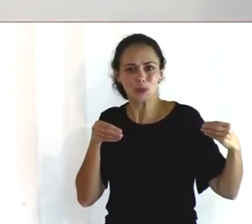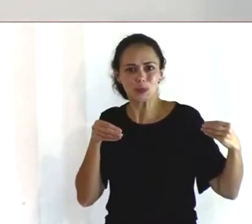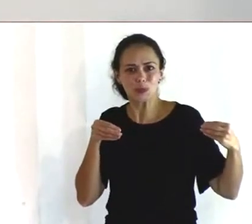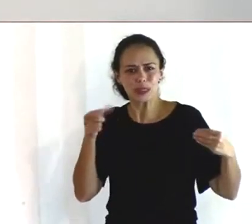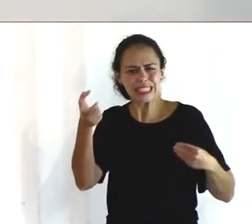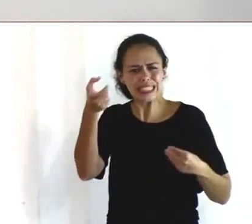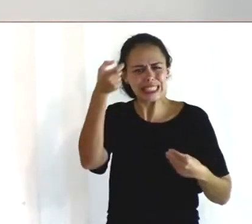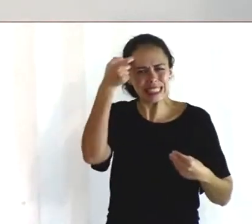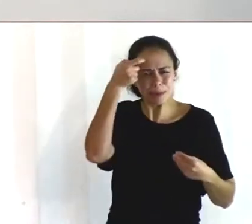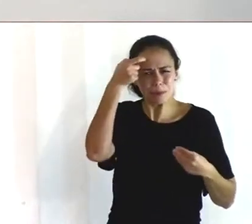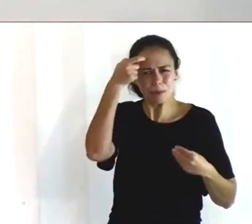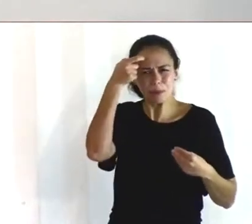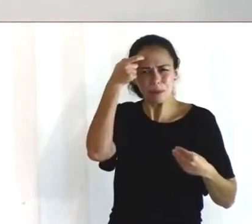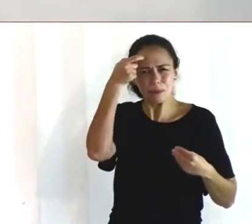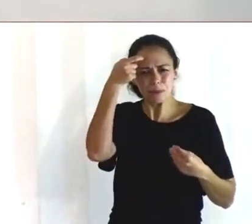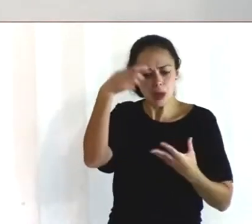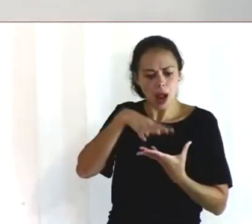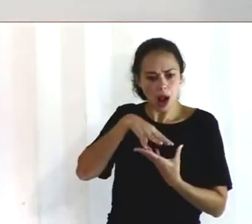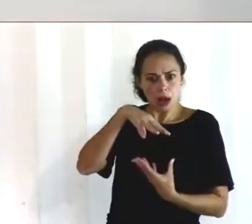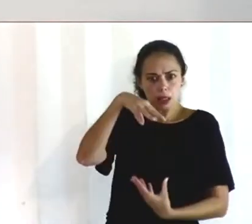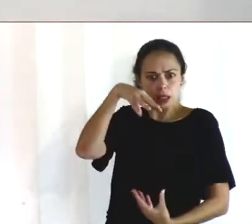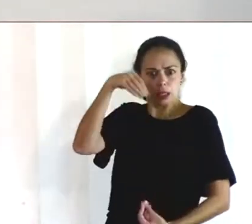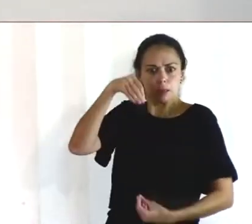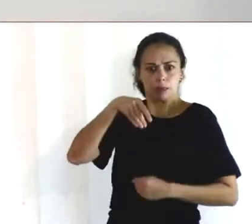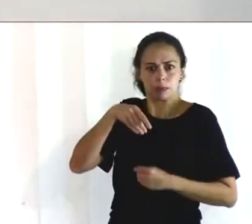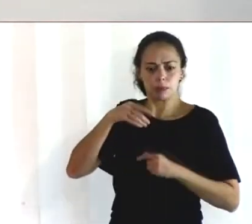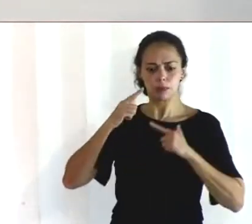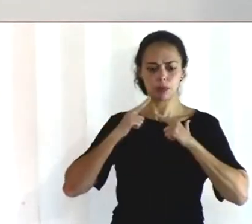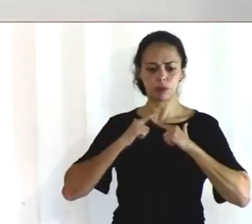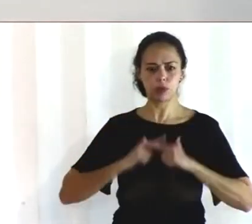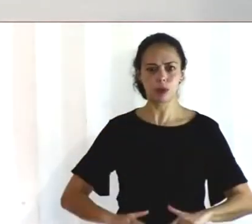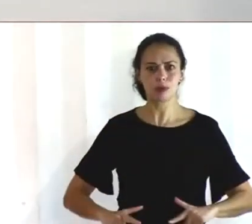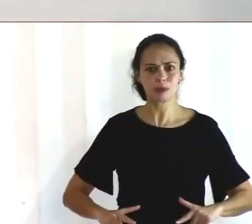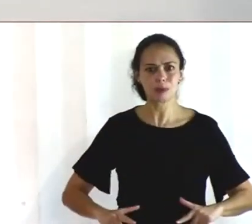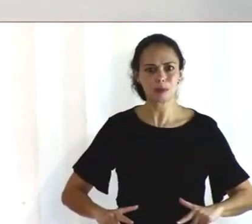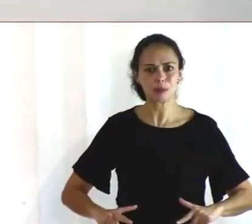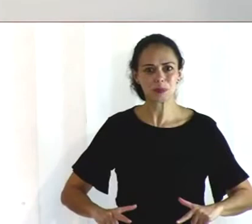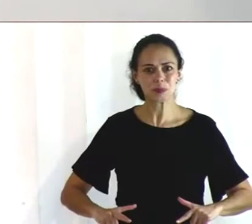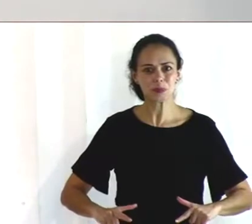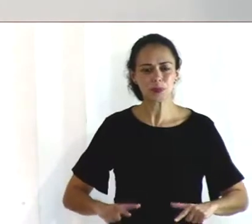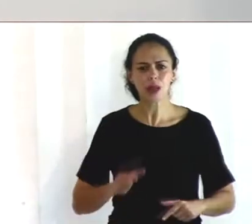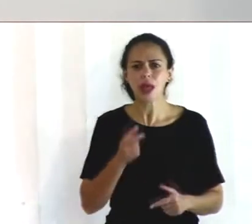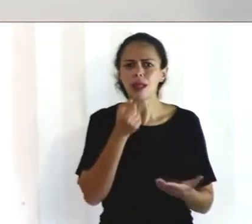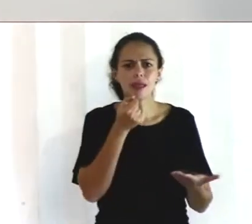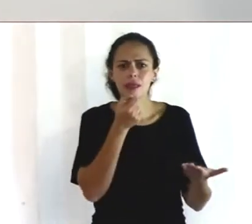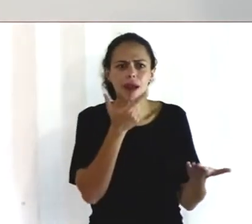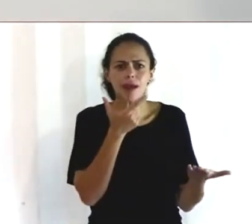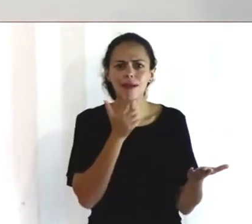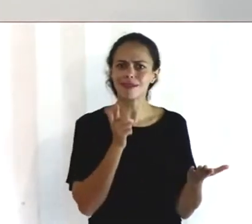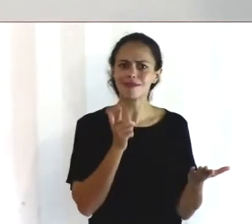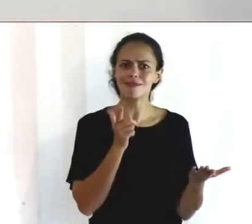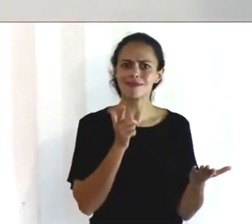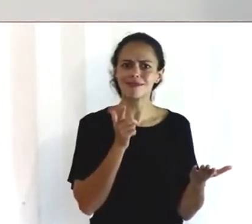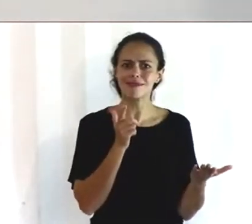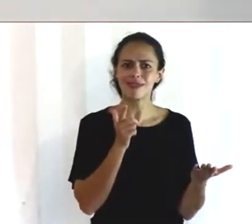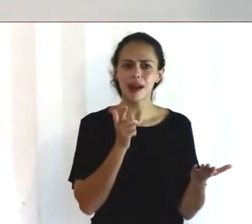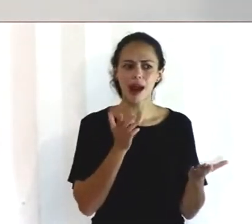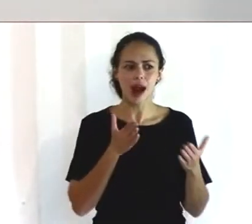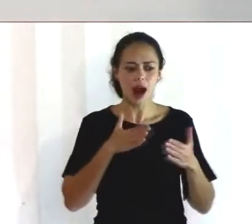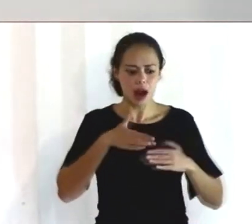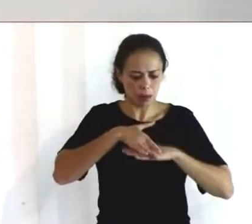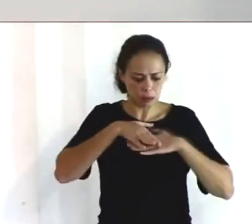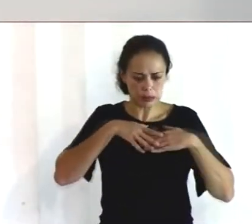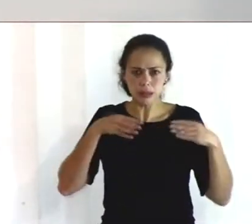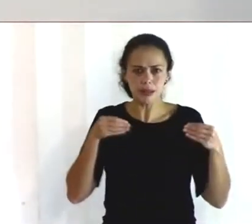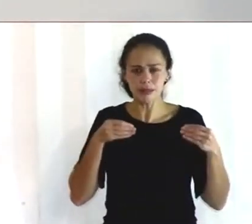amargo mesmo. Aqui nós temos um remédio para quando não servimos. Aqui nós temos um